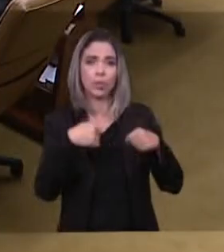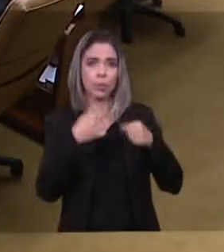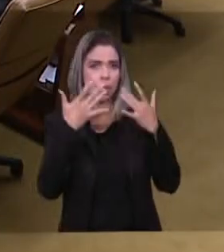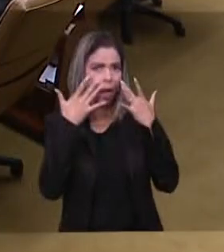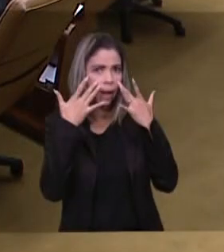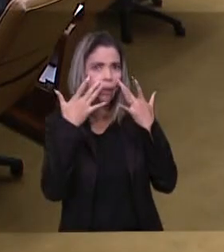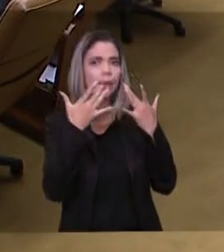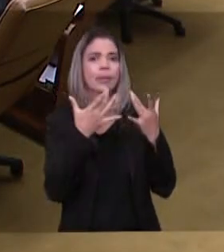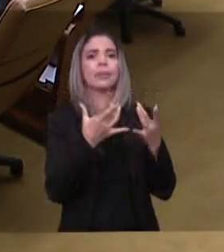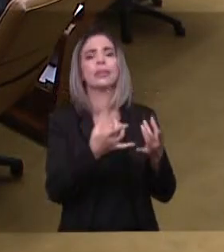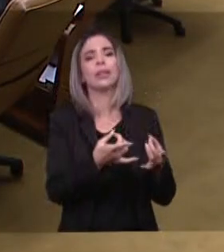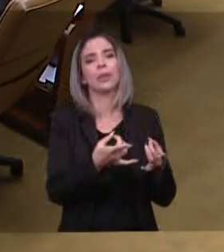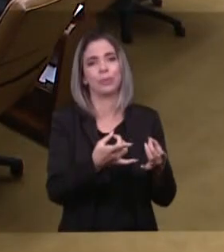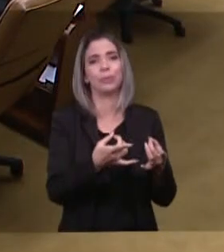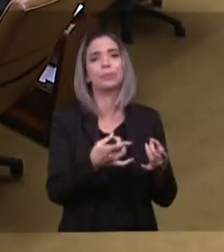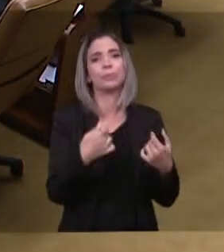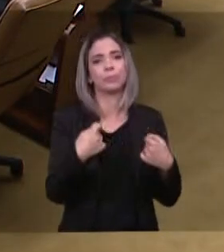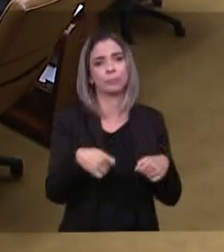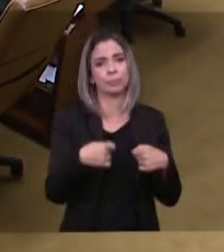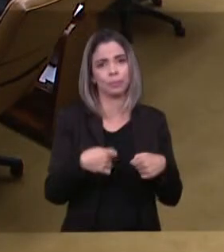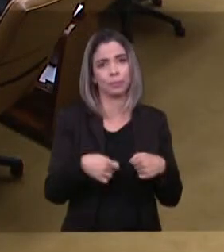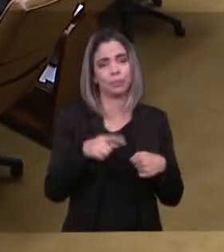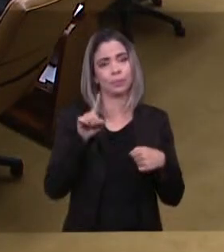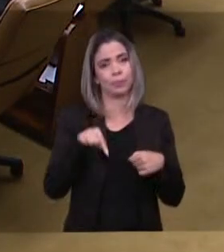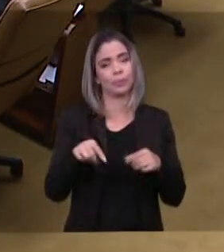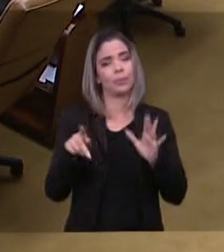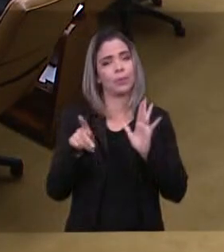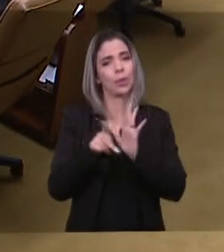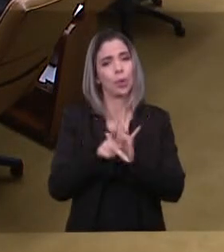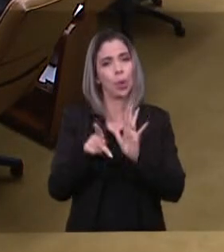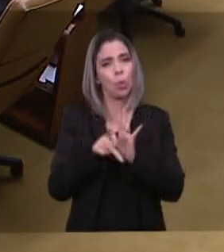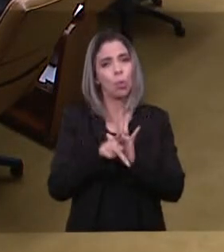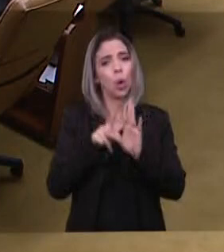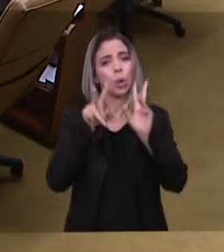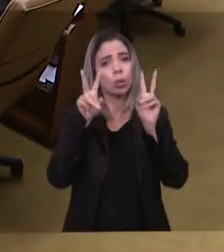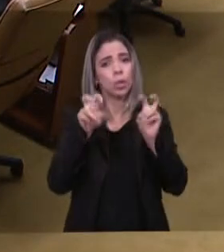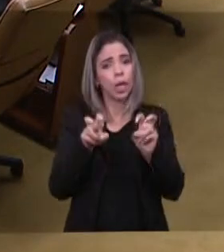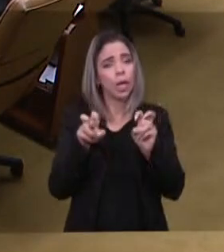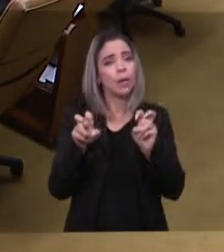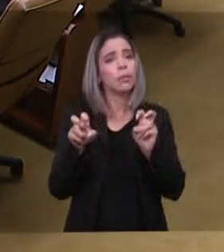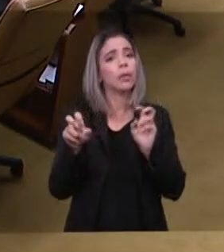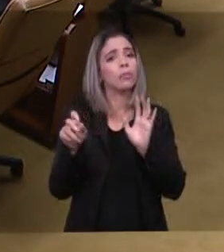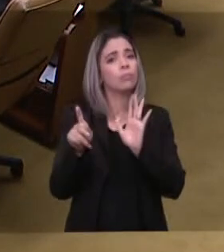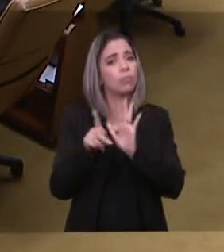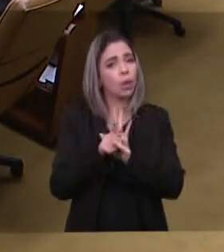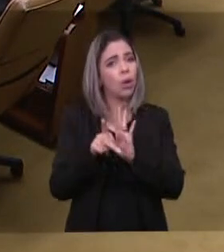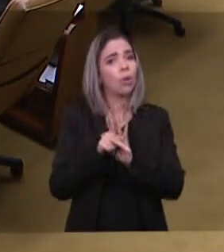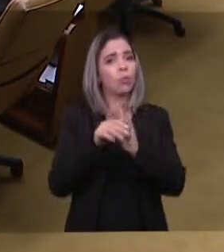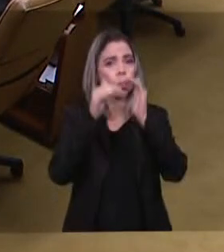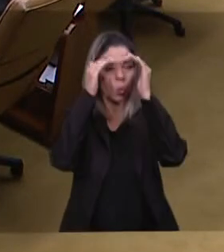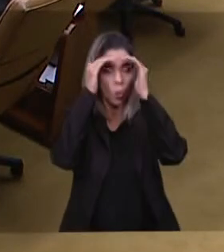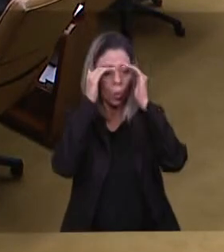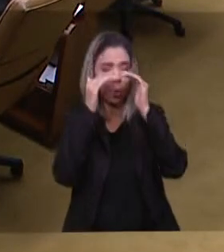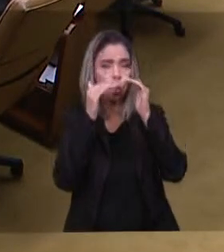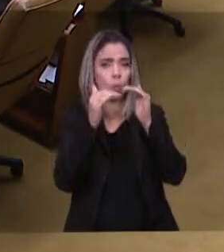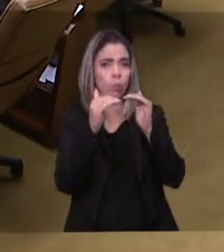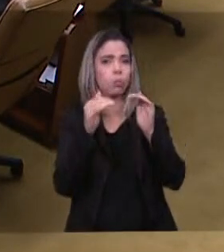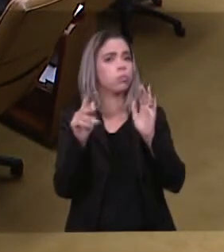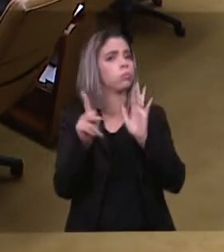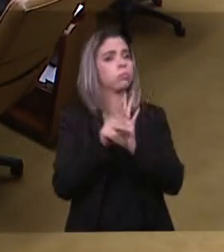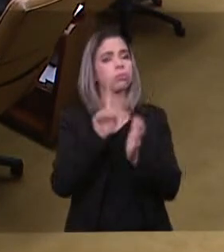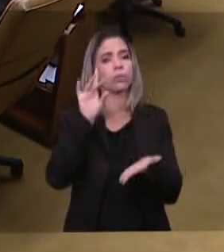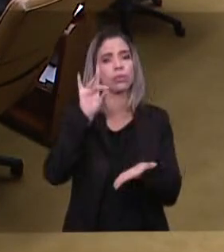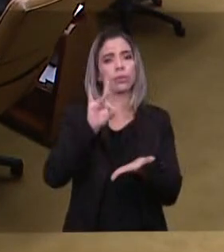olhado numa perspectiva que seja condizente com a realidade. Eu fico